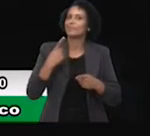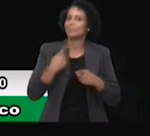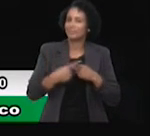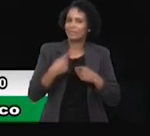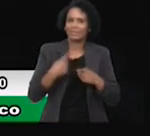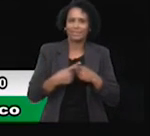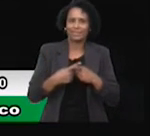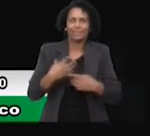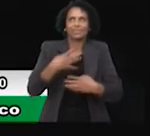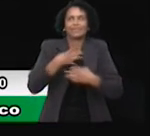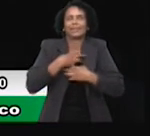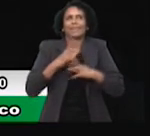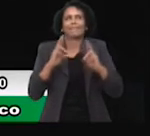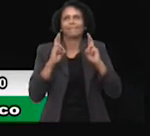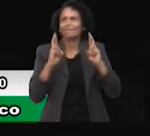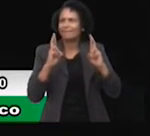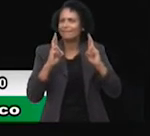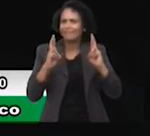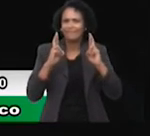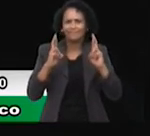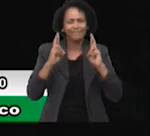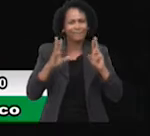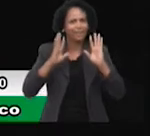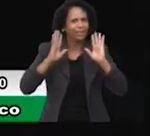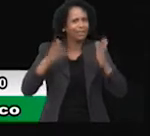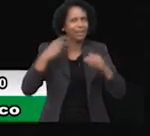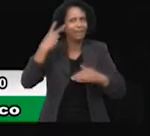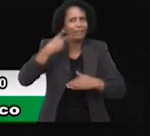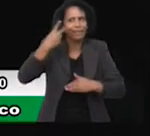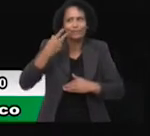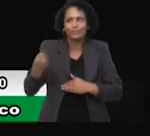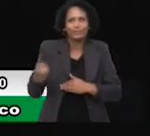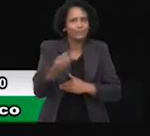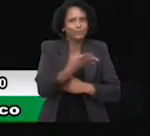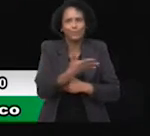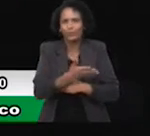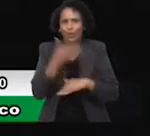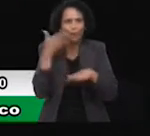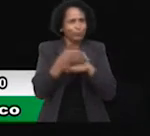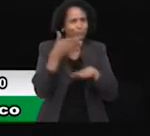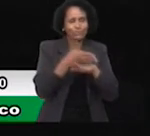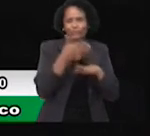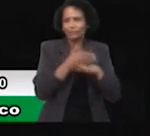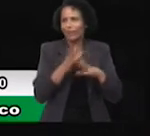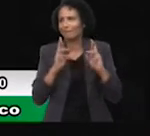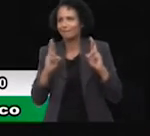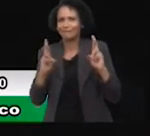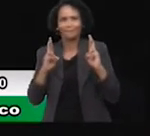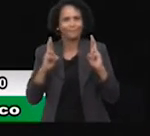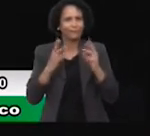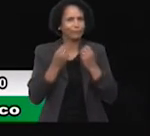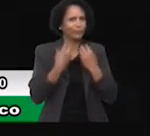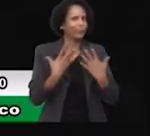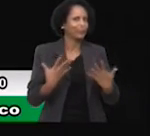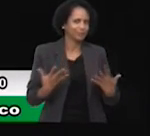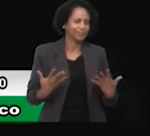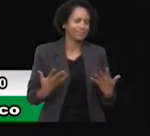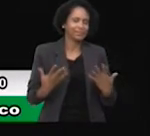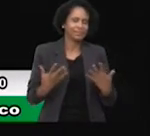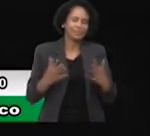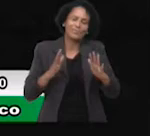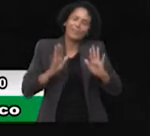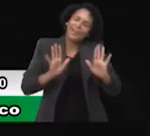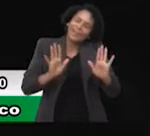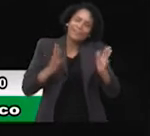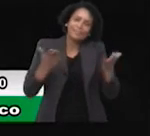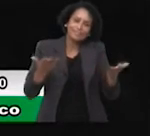estou com expectativa positiva para os vereadores novos que vão entrar, isso é muito bom. Mas, assim, fico